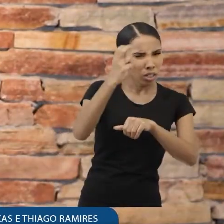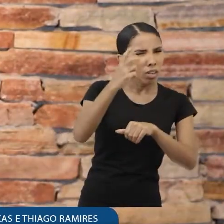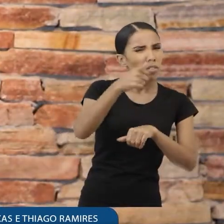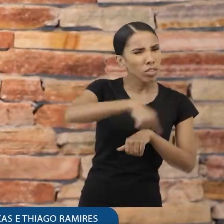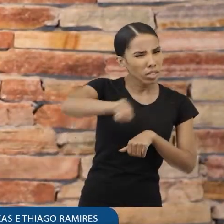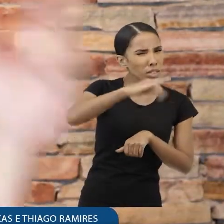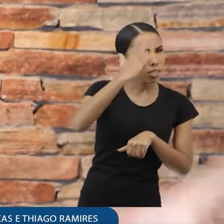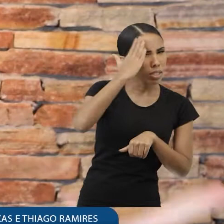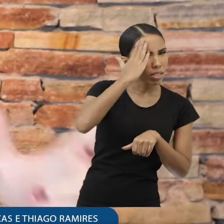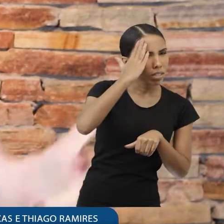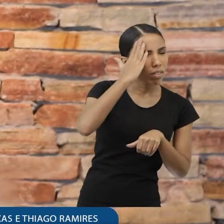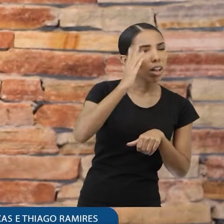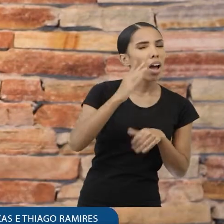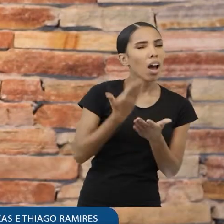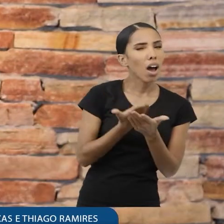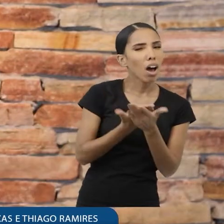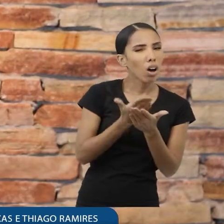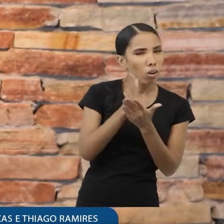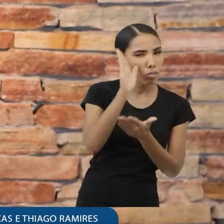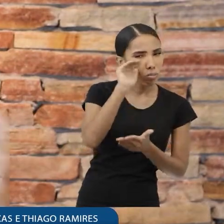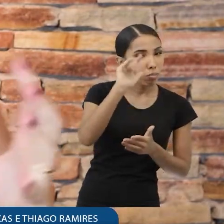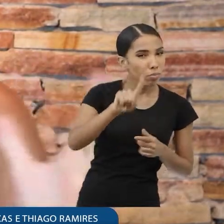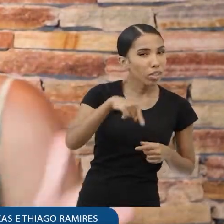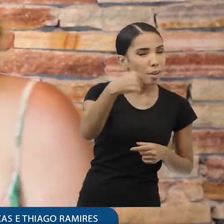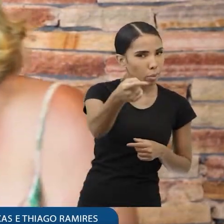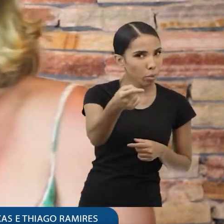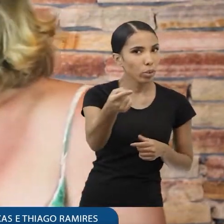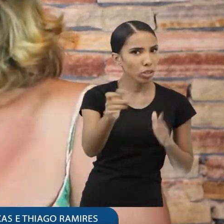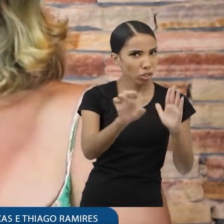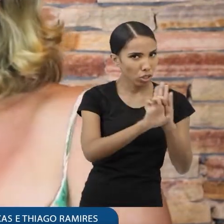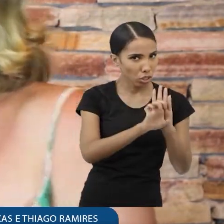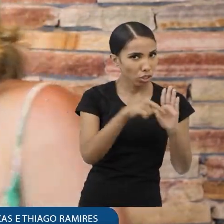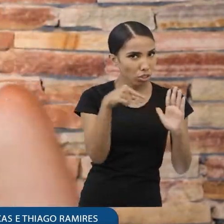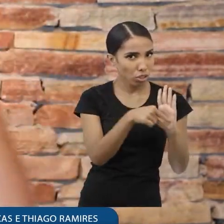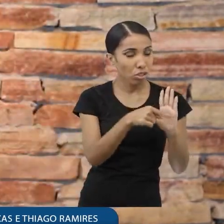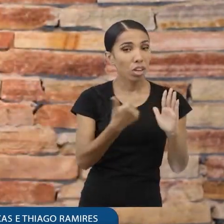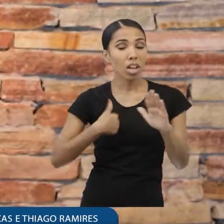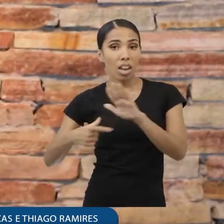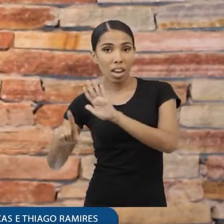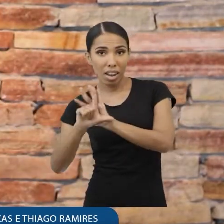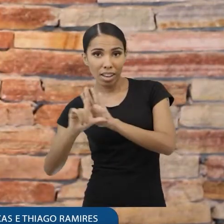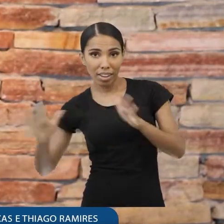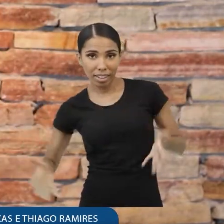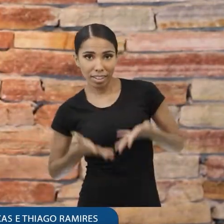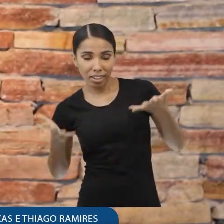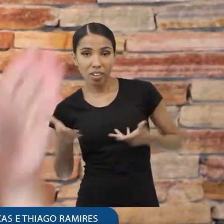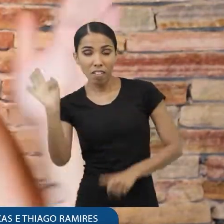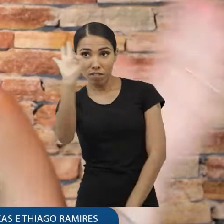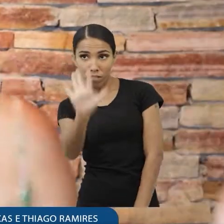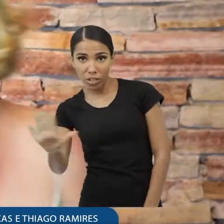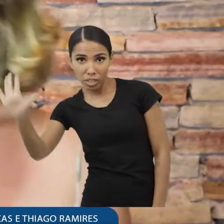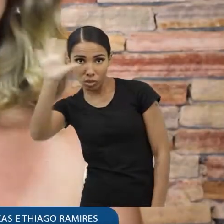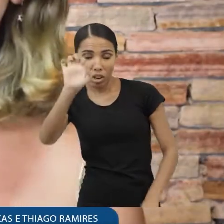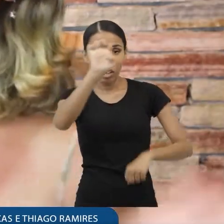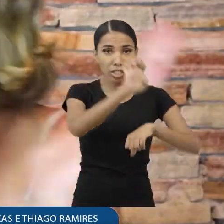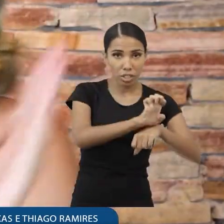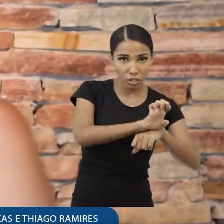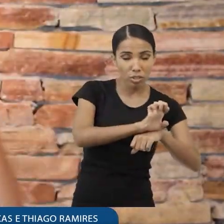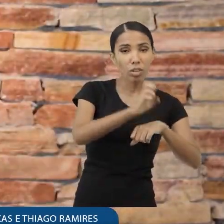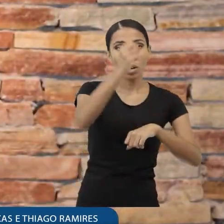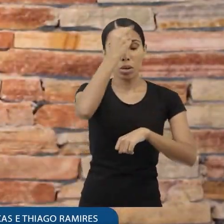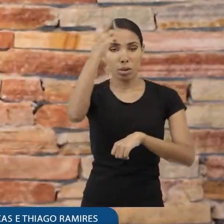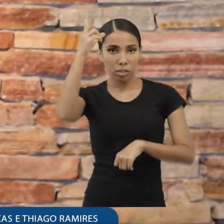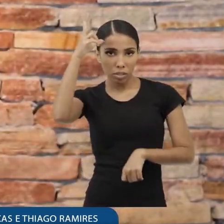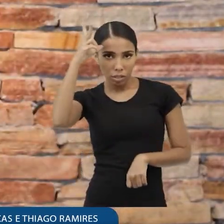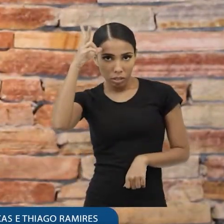editais, certo? Acabaram de falar sobre isso. E pensando nas leis de incentivo, a gente sabe que existem leis de incentivo federal,